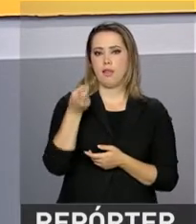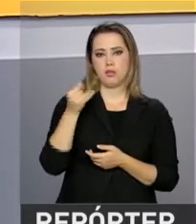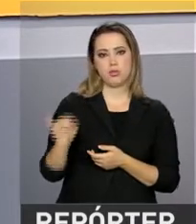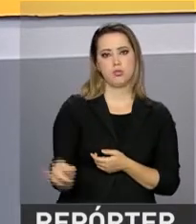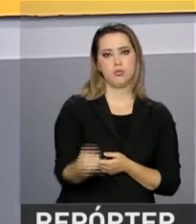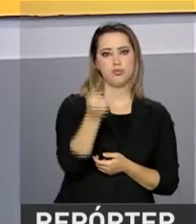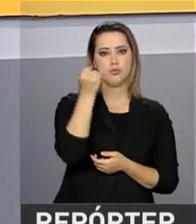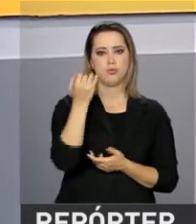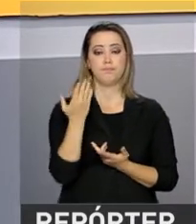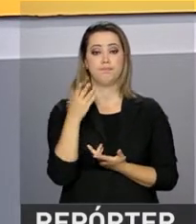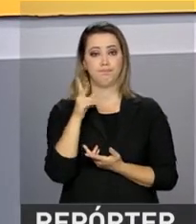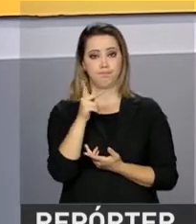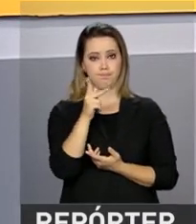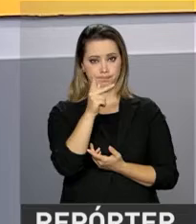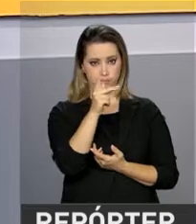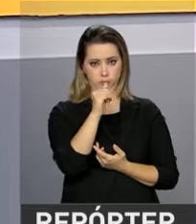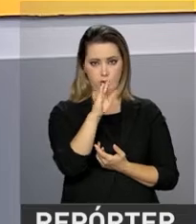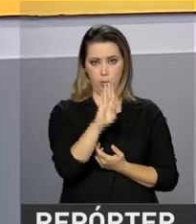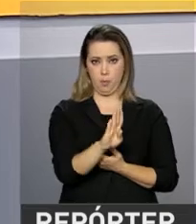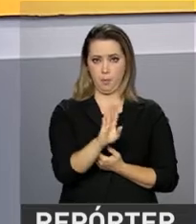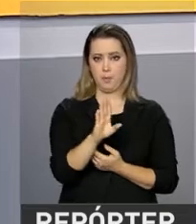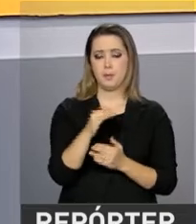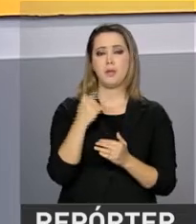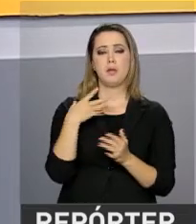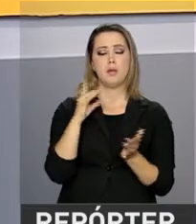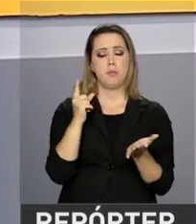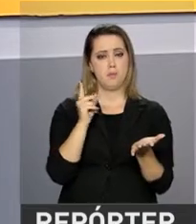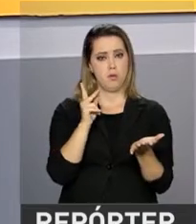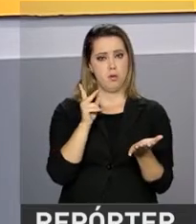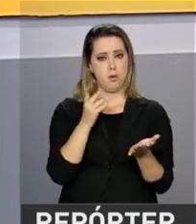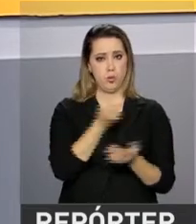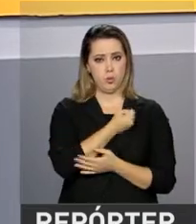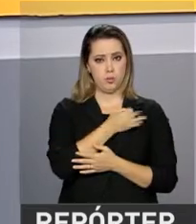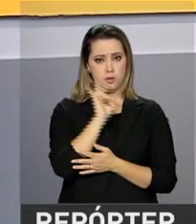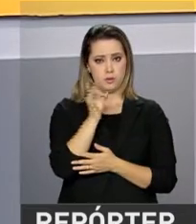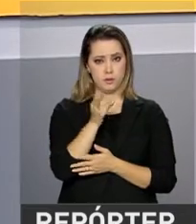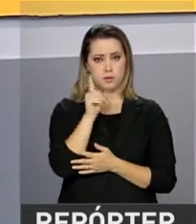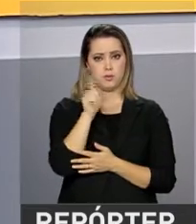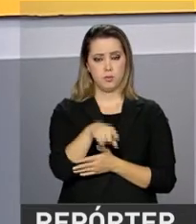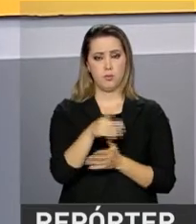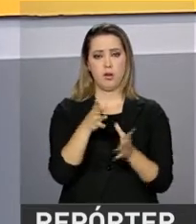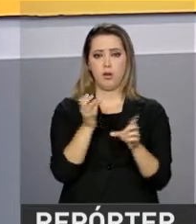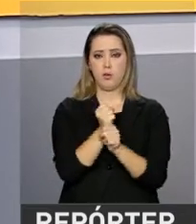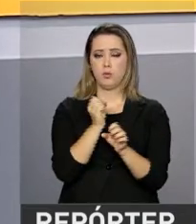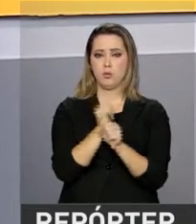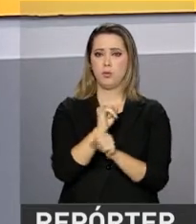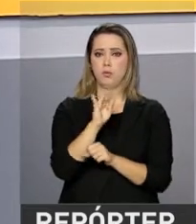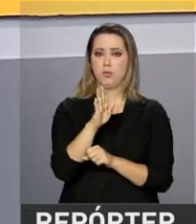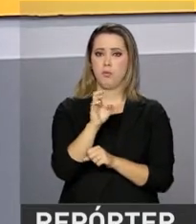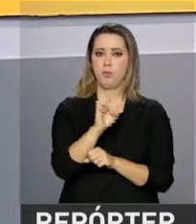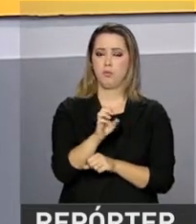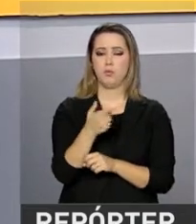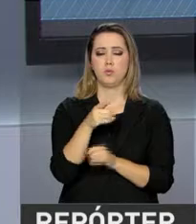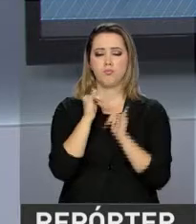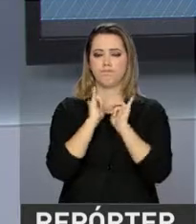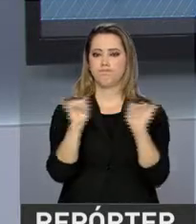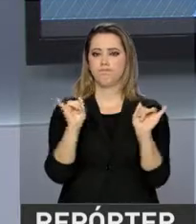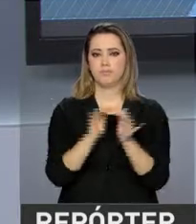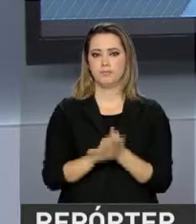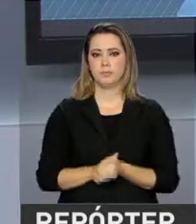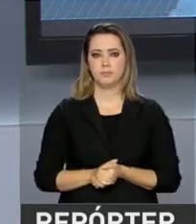selic o pib indicador oficial do crescimento da economia é calculado pelo ibge é que ainda não foi divulgado